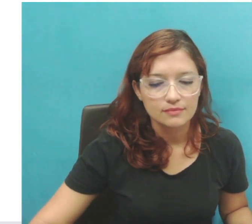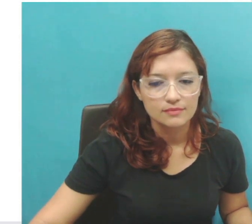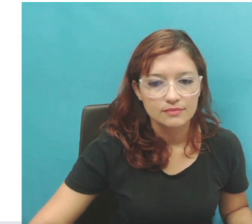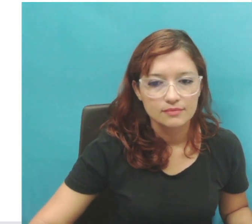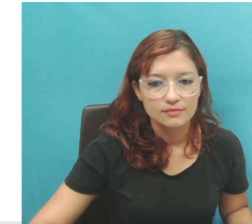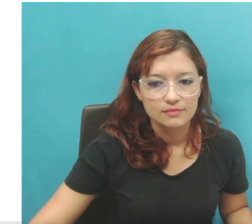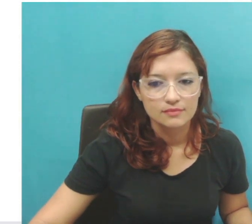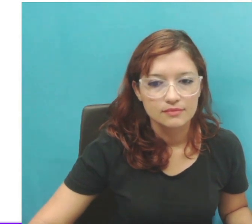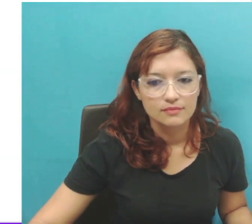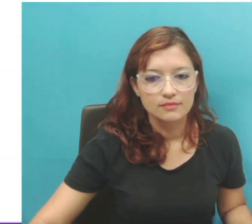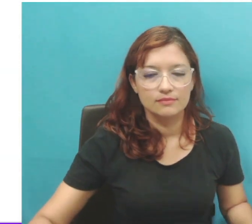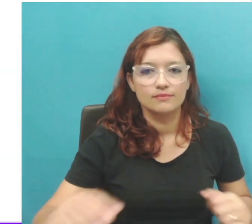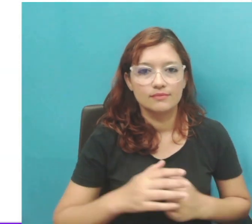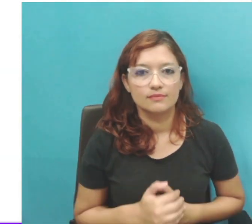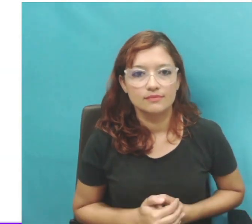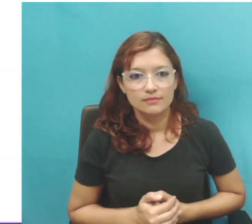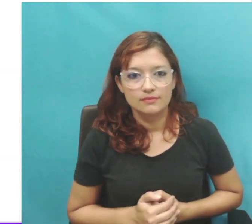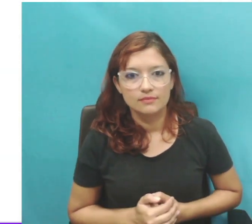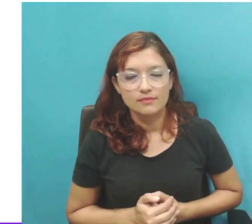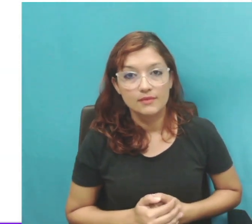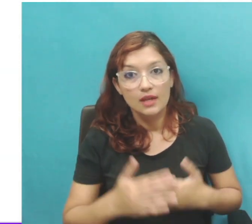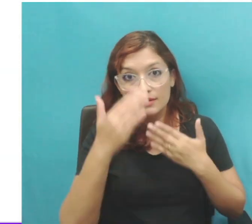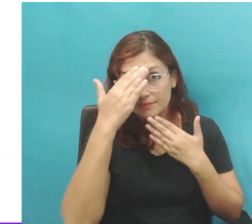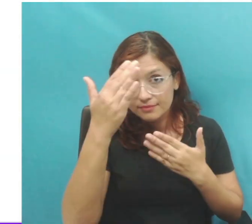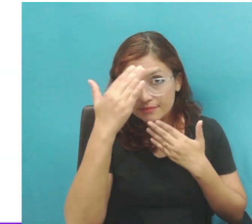usando nos.